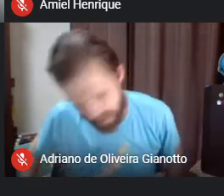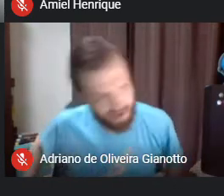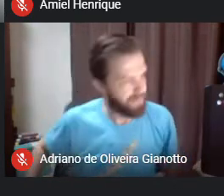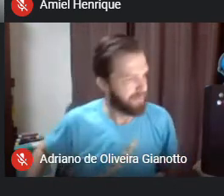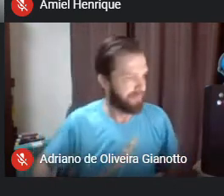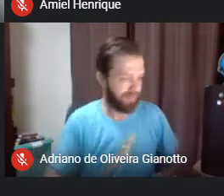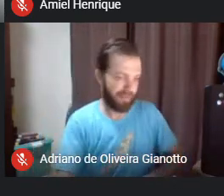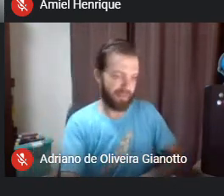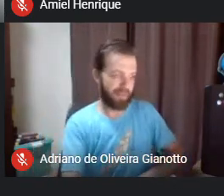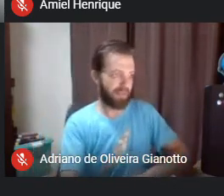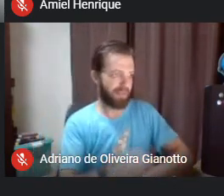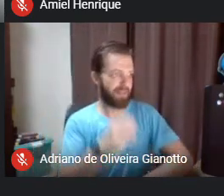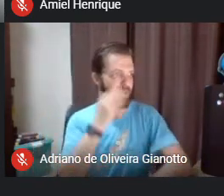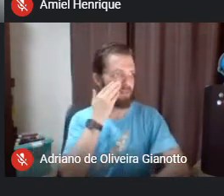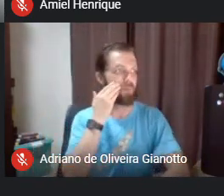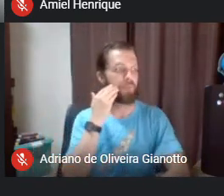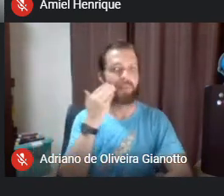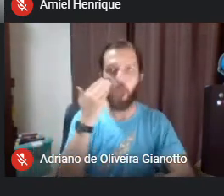aparelhos auditivos.